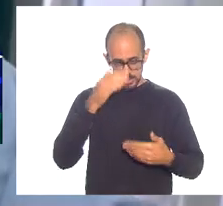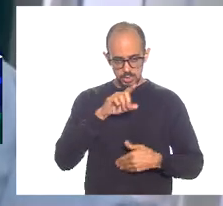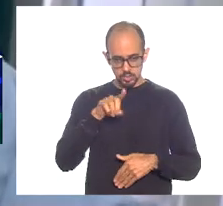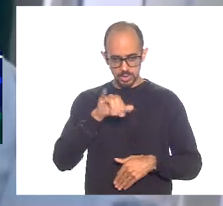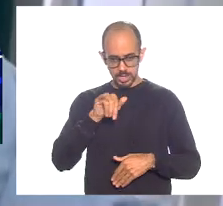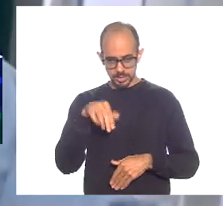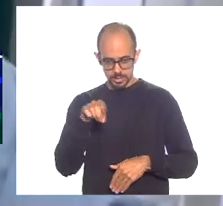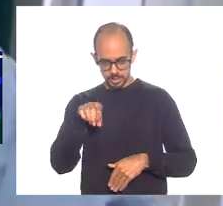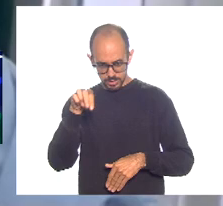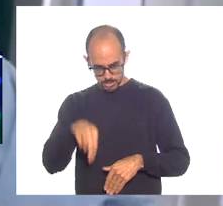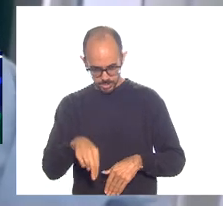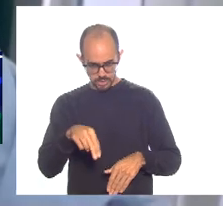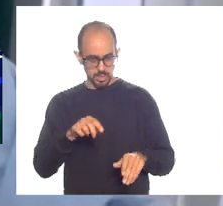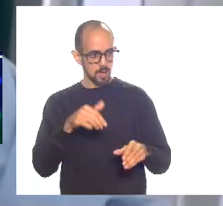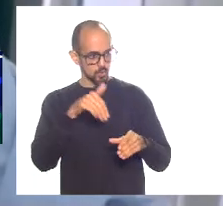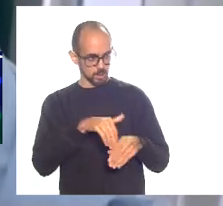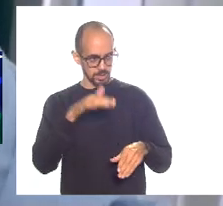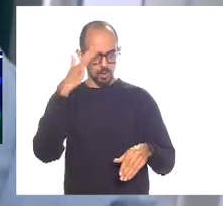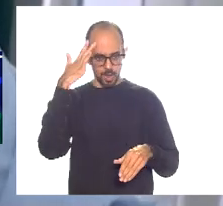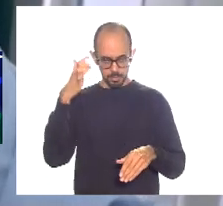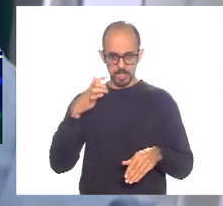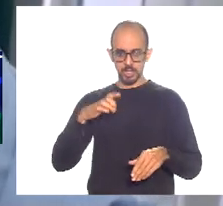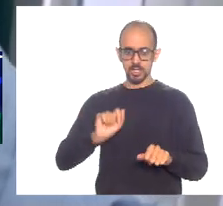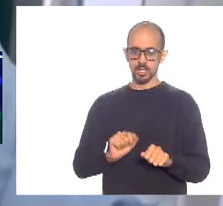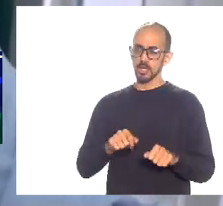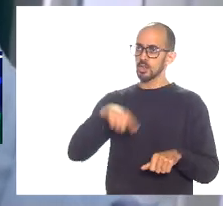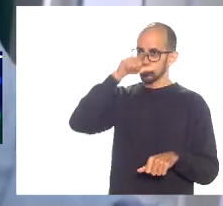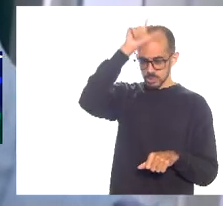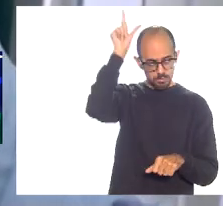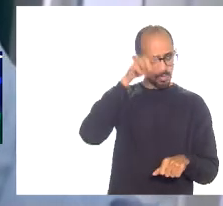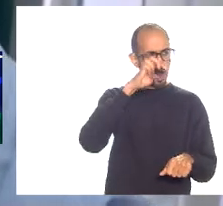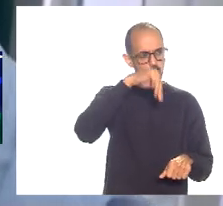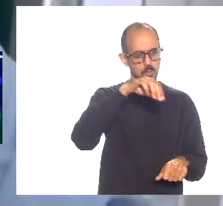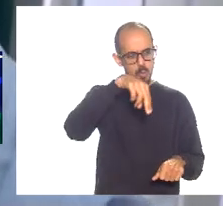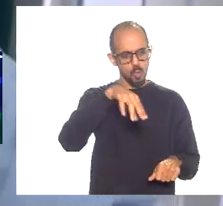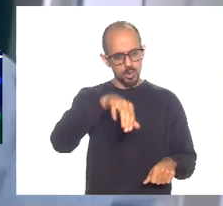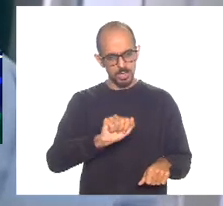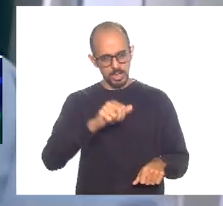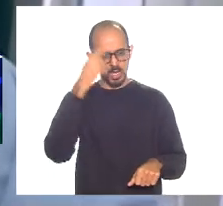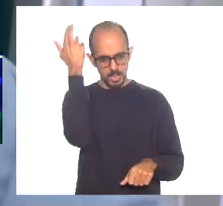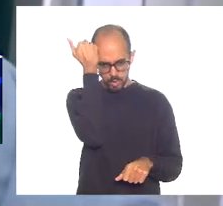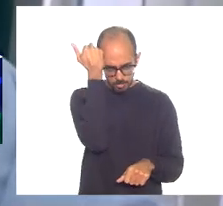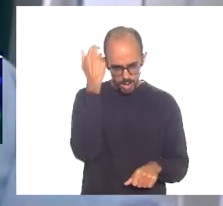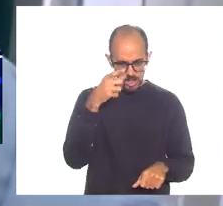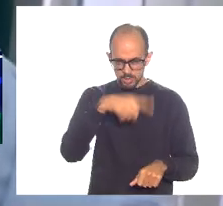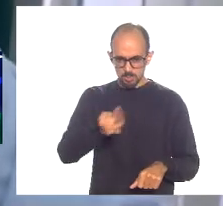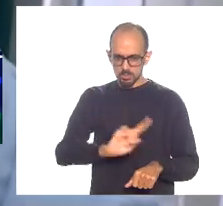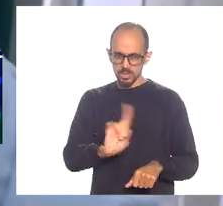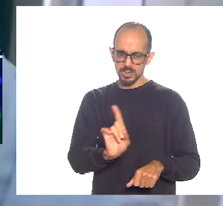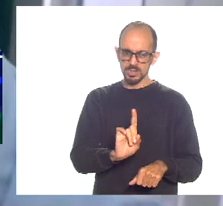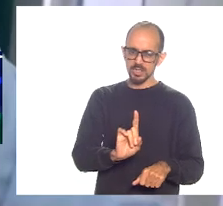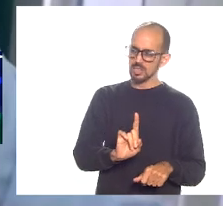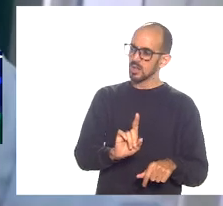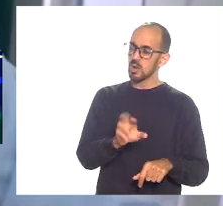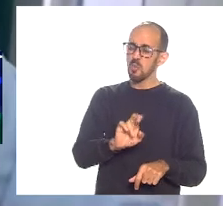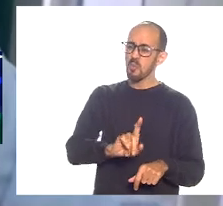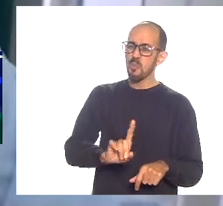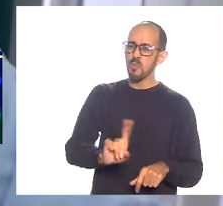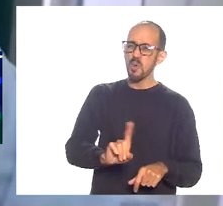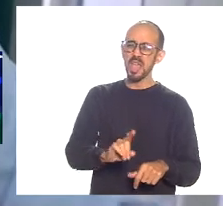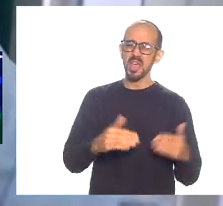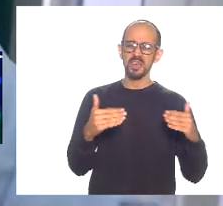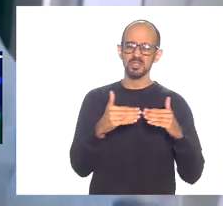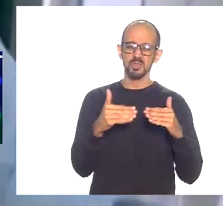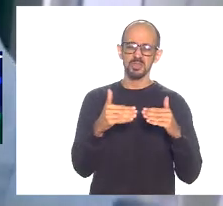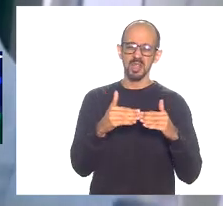amanhã Inclusive a minha opinião Deputado Municipal de para da Mônica Renata e o mar nem tem necessariamente a ver com uma posição e